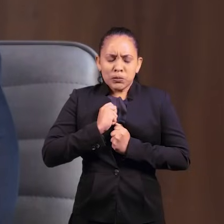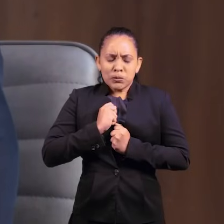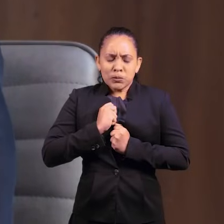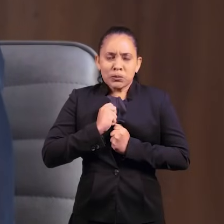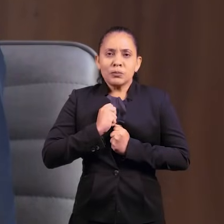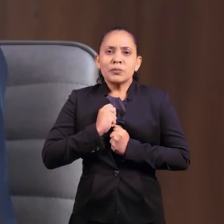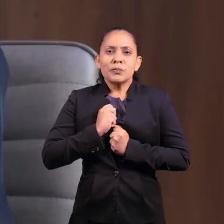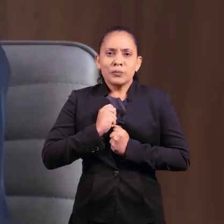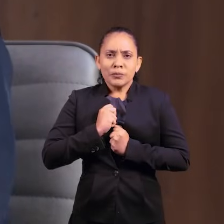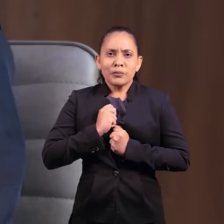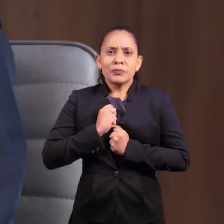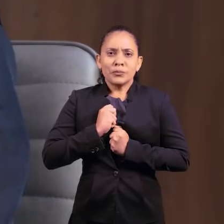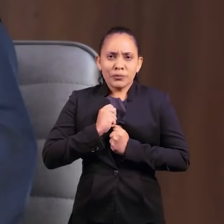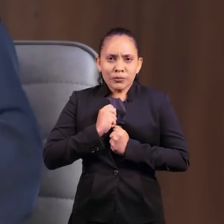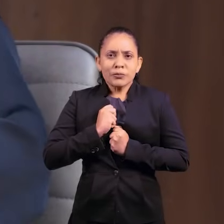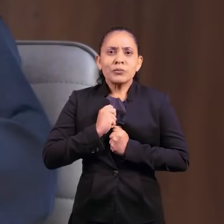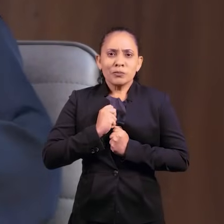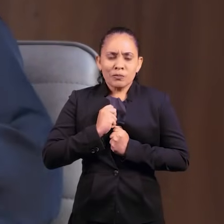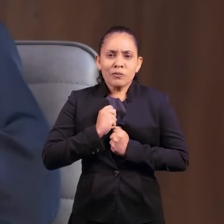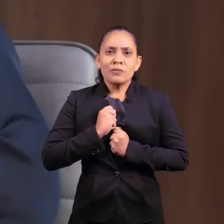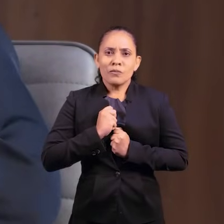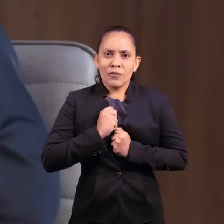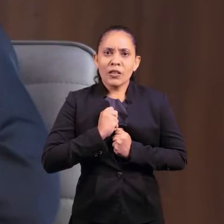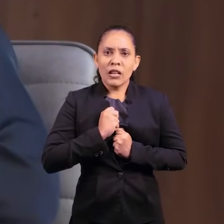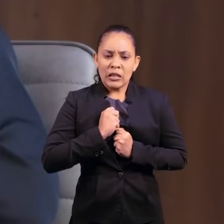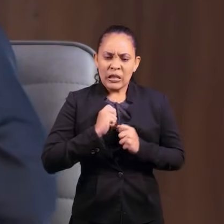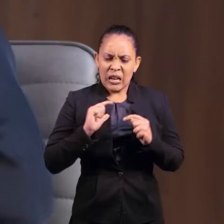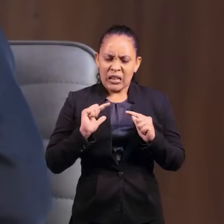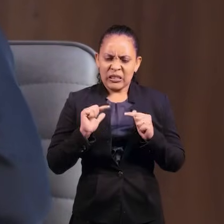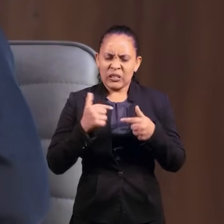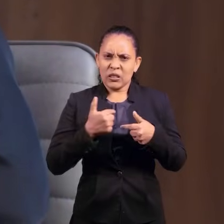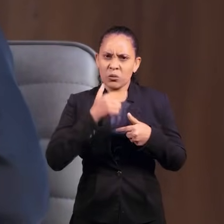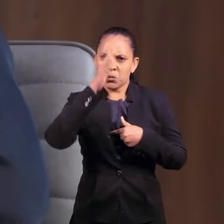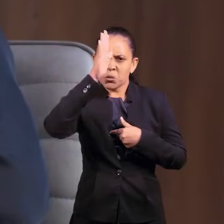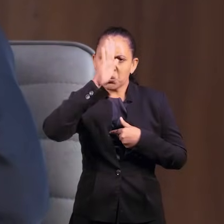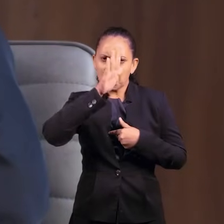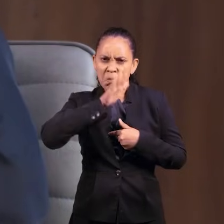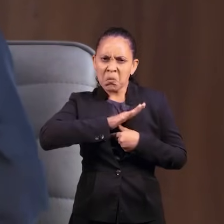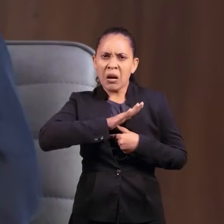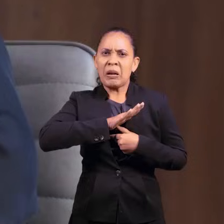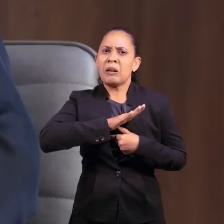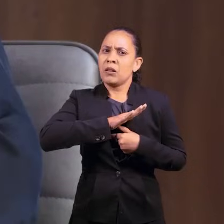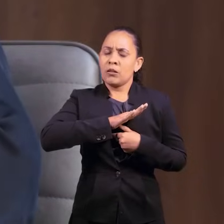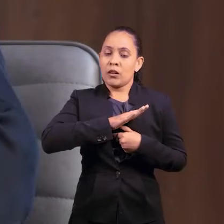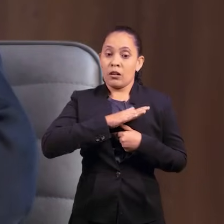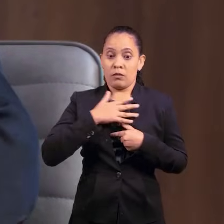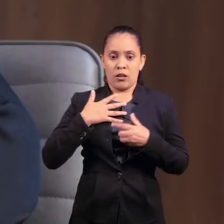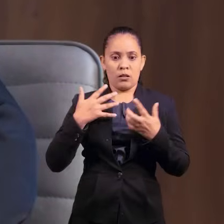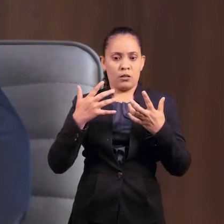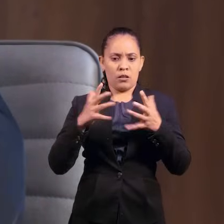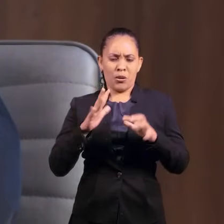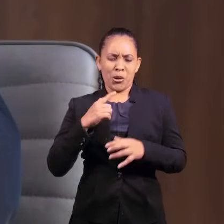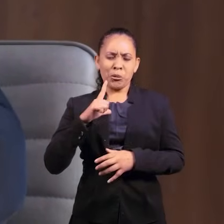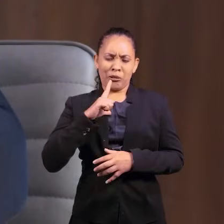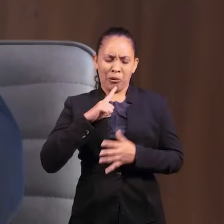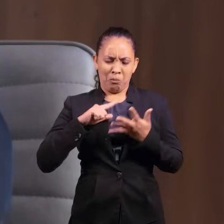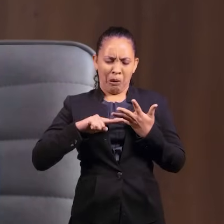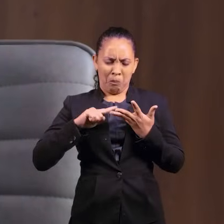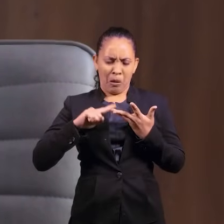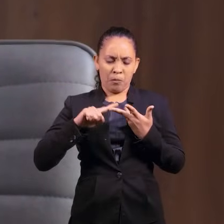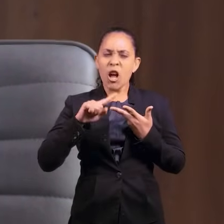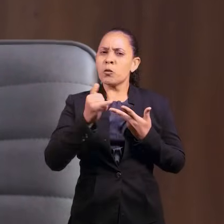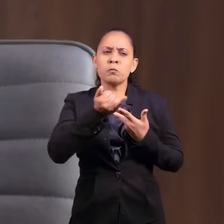para. Porque a opressão da mágoa é uma opressão. Né? Você dizer, não, eu tenho mágoa, eu